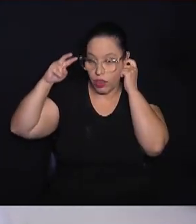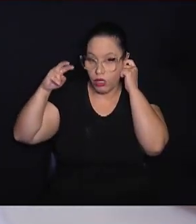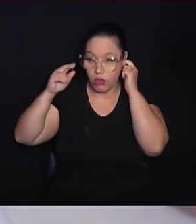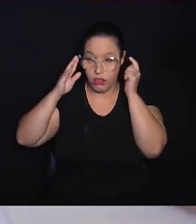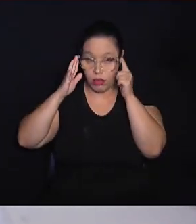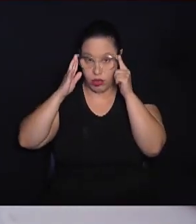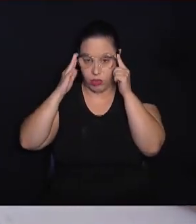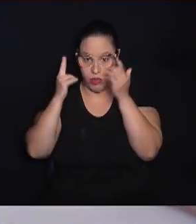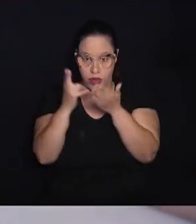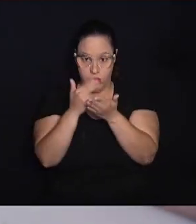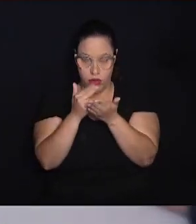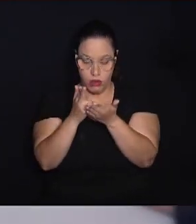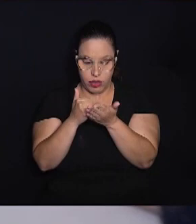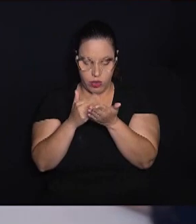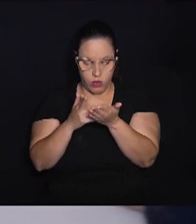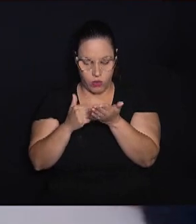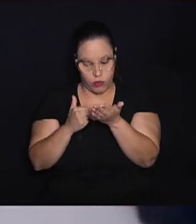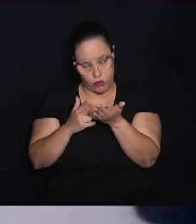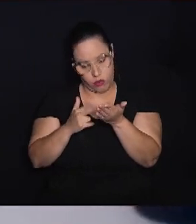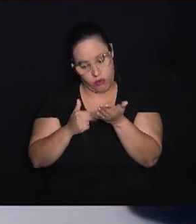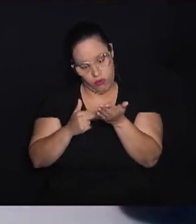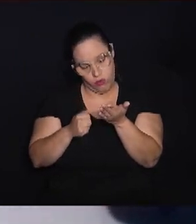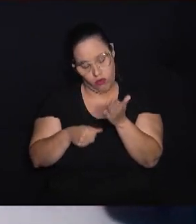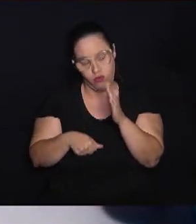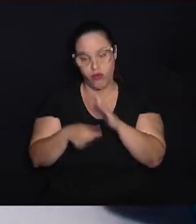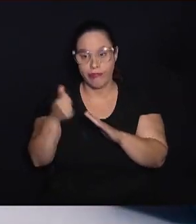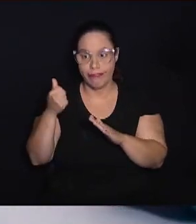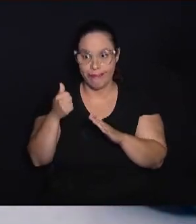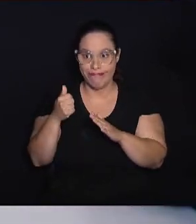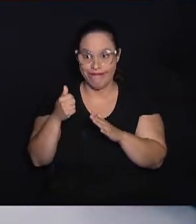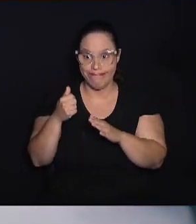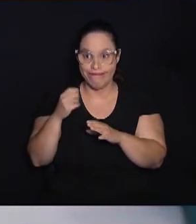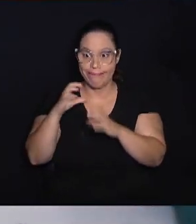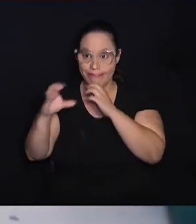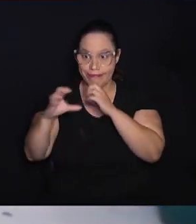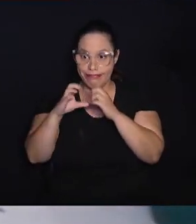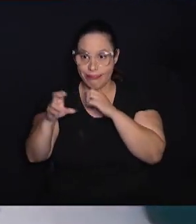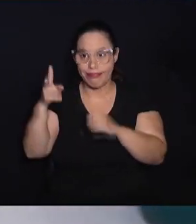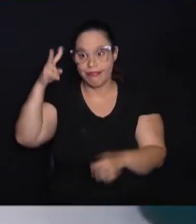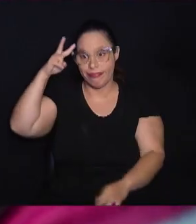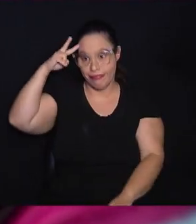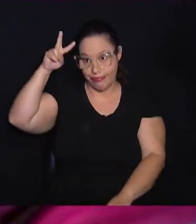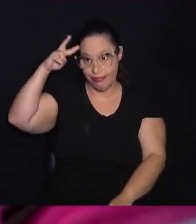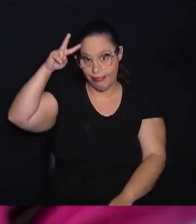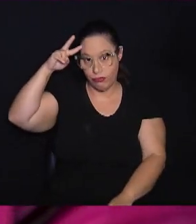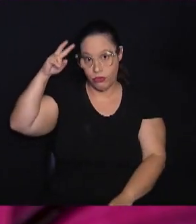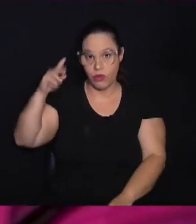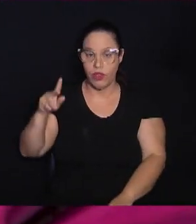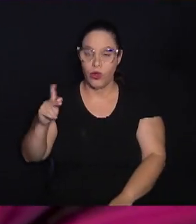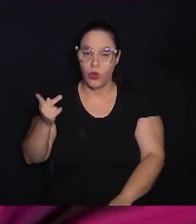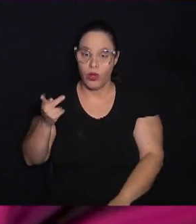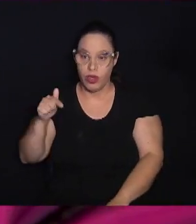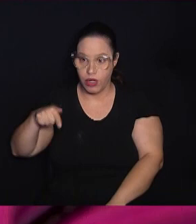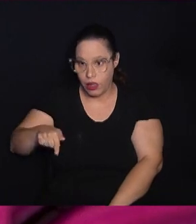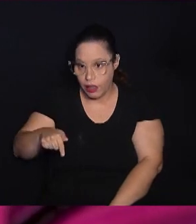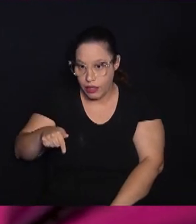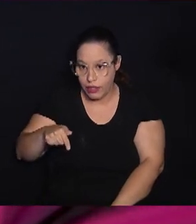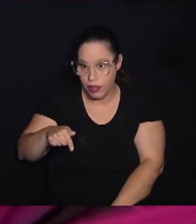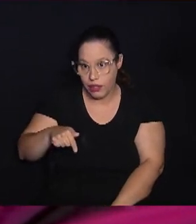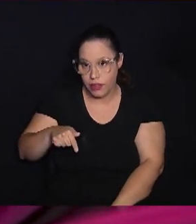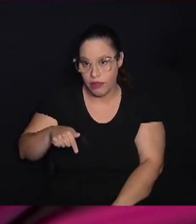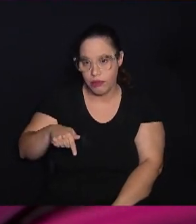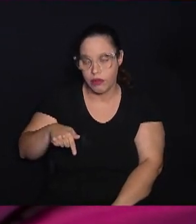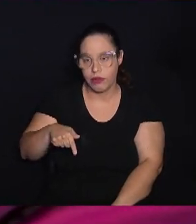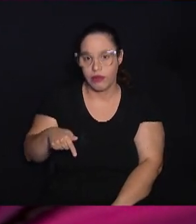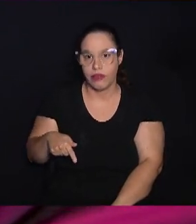desenhando a gente passa a ter mais uma ferramenta para contar a história que são as Tais das histórias em quadrinho né mais uma forma